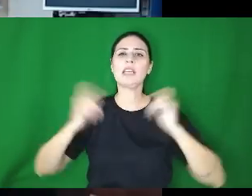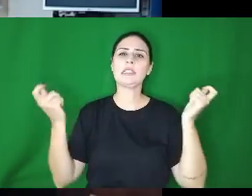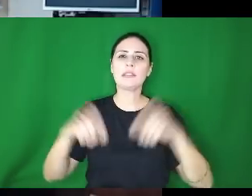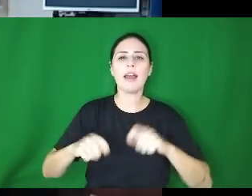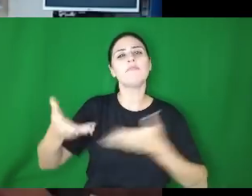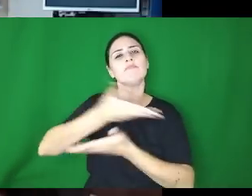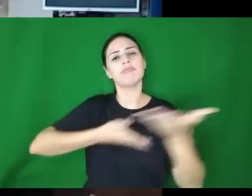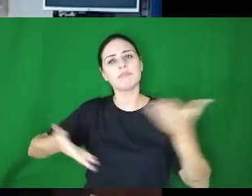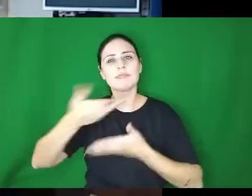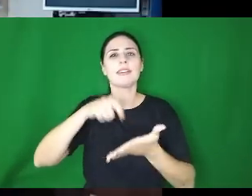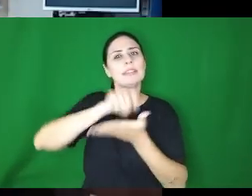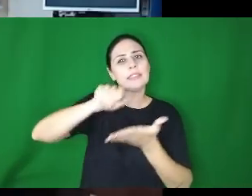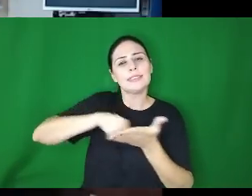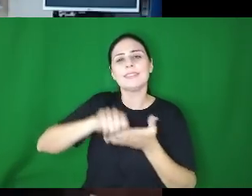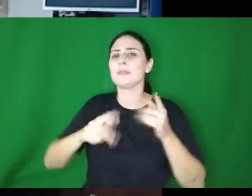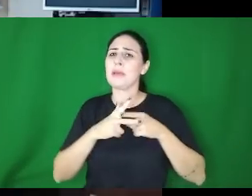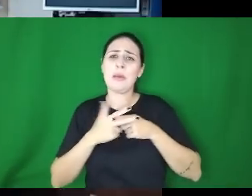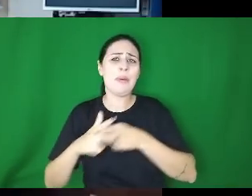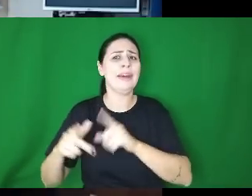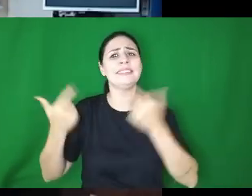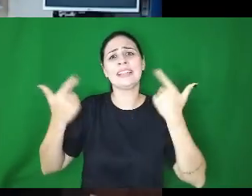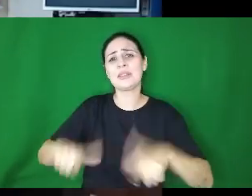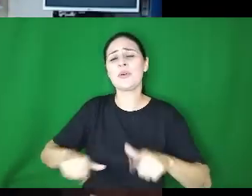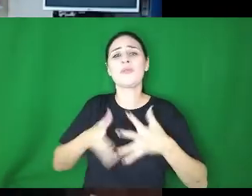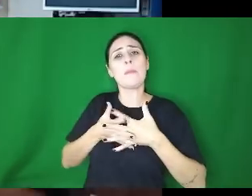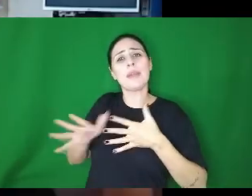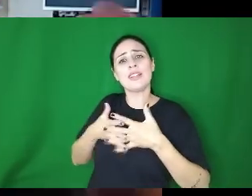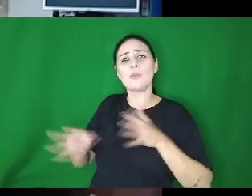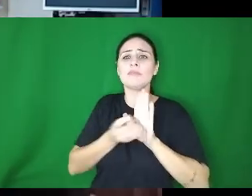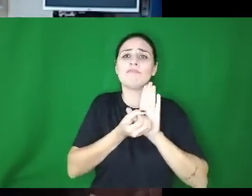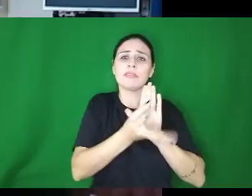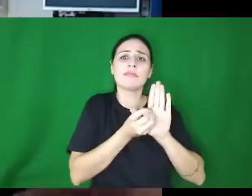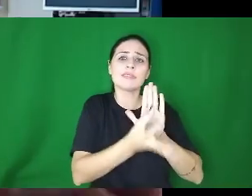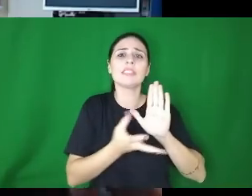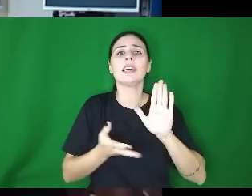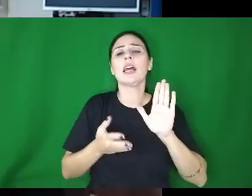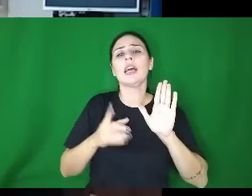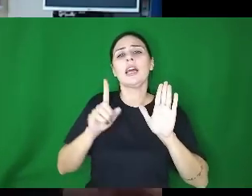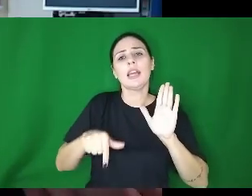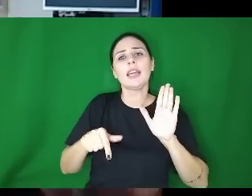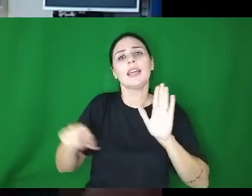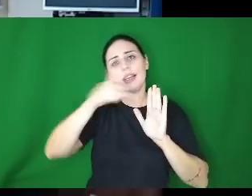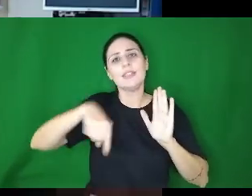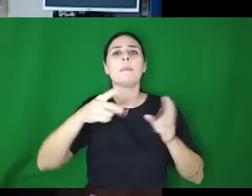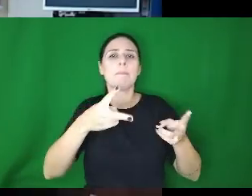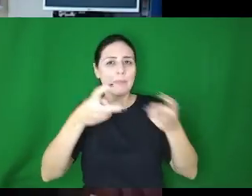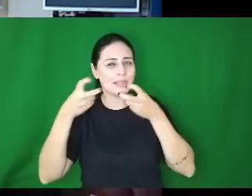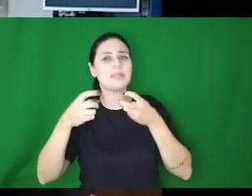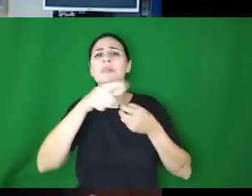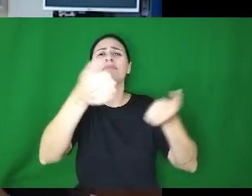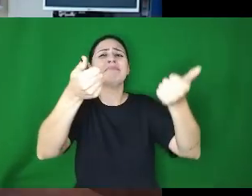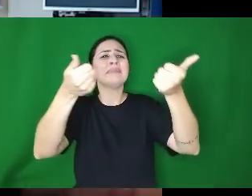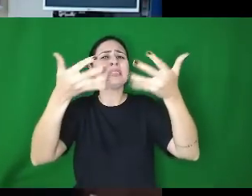que estão atuando diretamente com a docência, né, com crianças dos anos iniciais, para